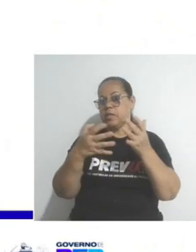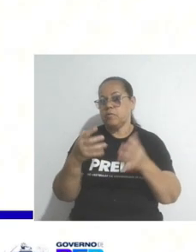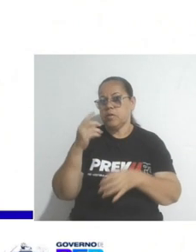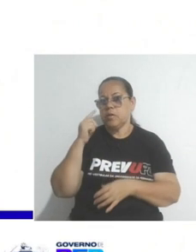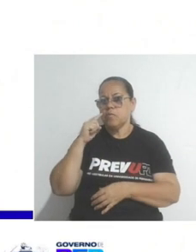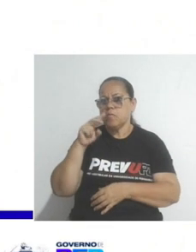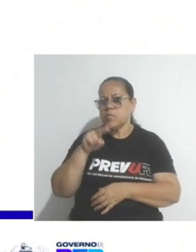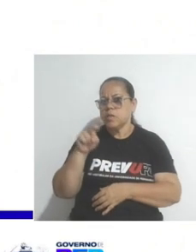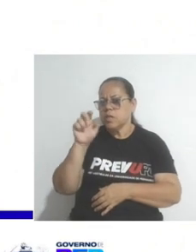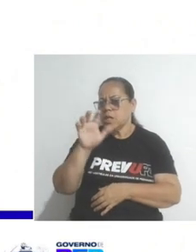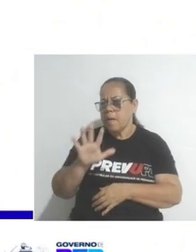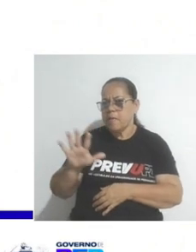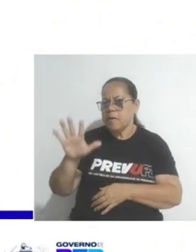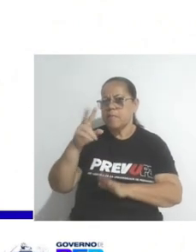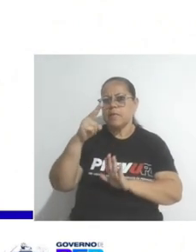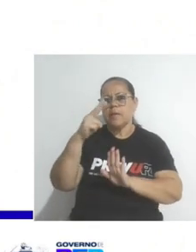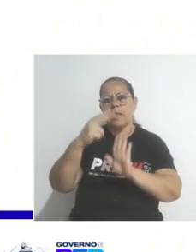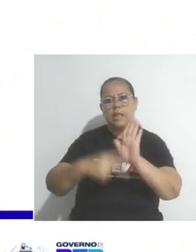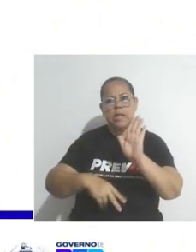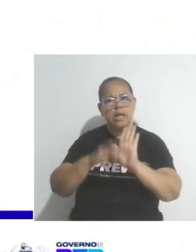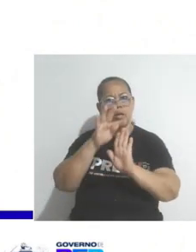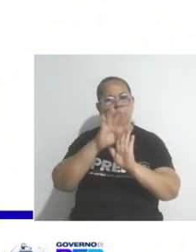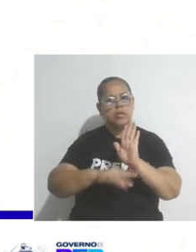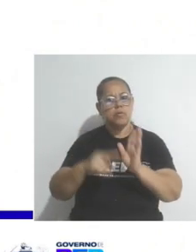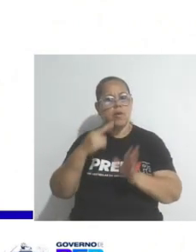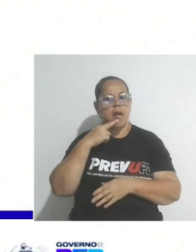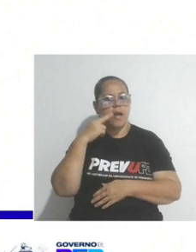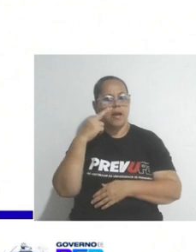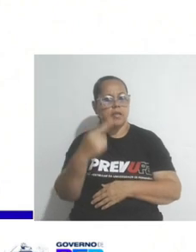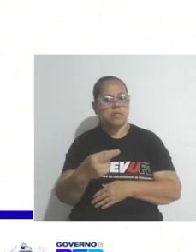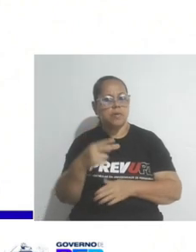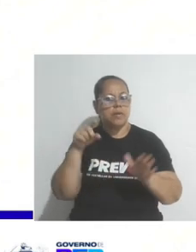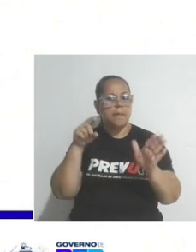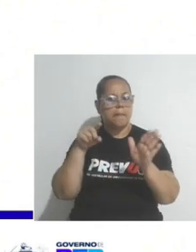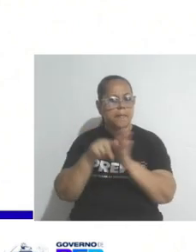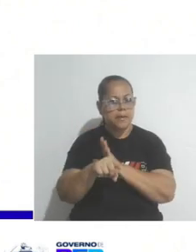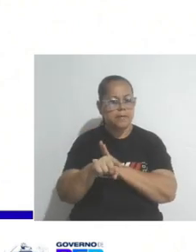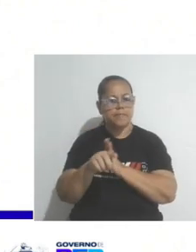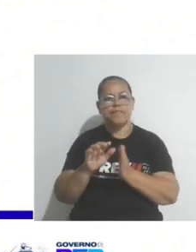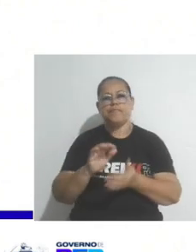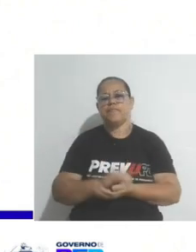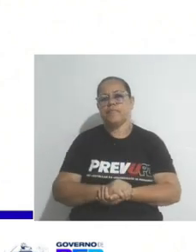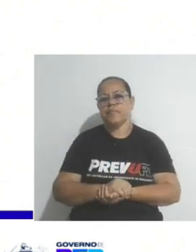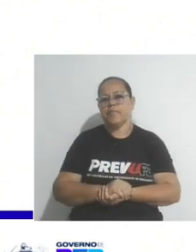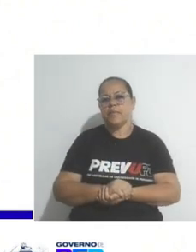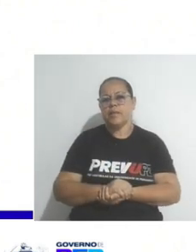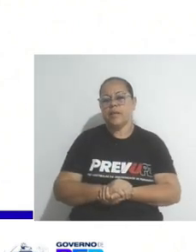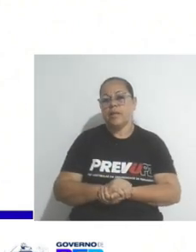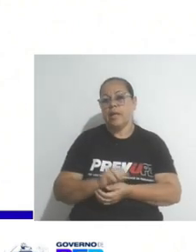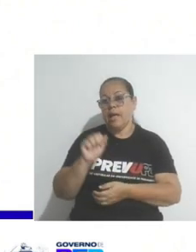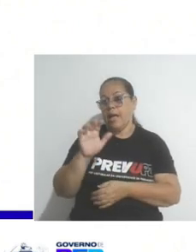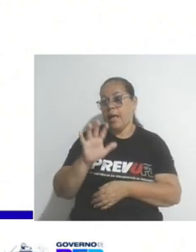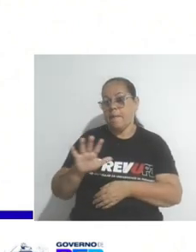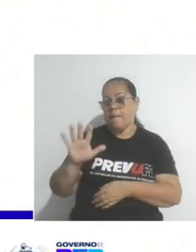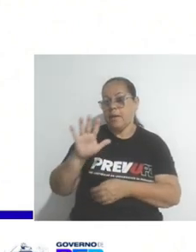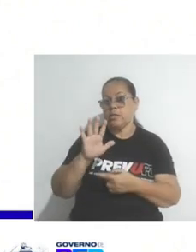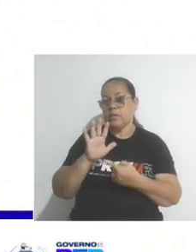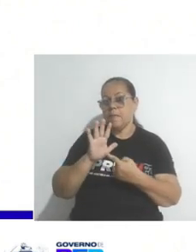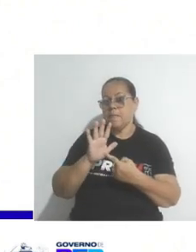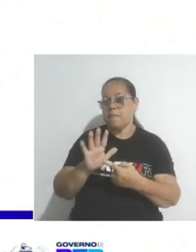a imagem leia o texto e responda a questão a imagem traz a evolução de um relevo